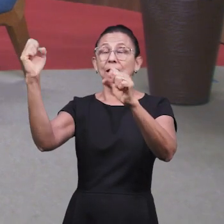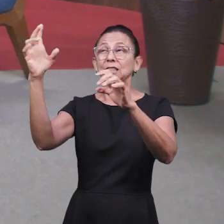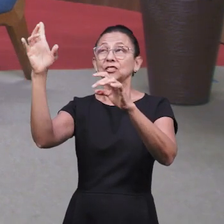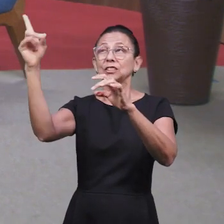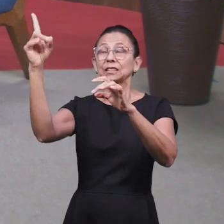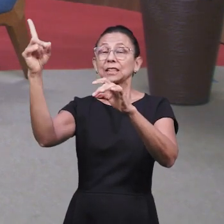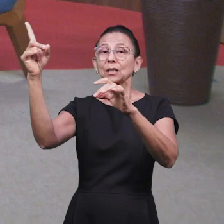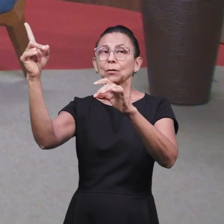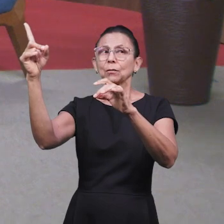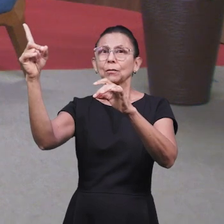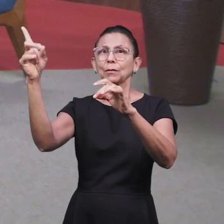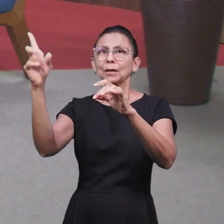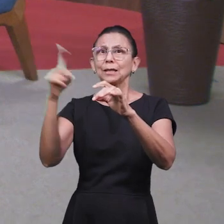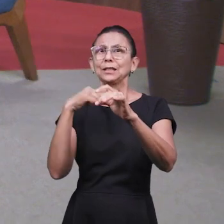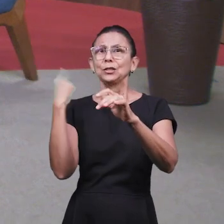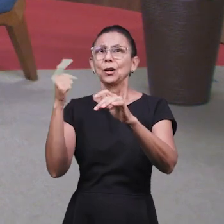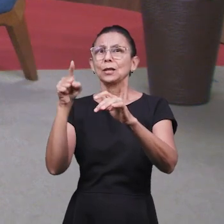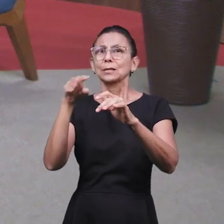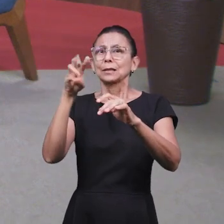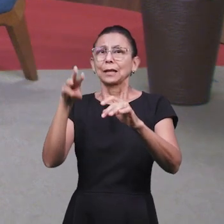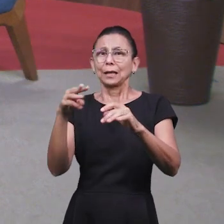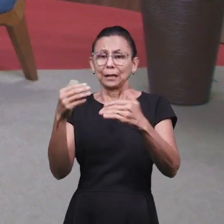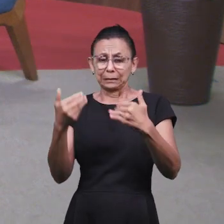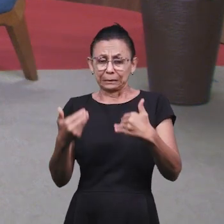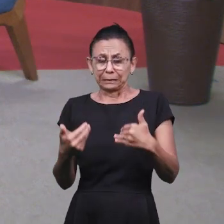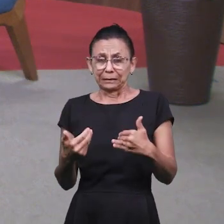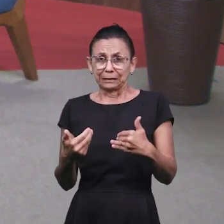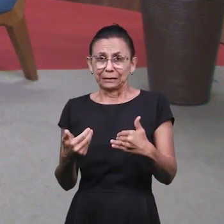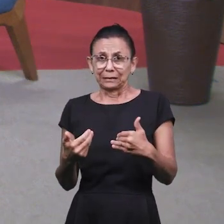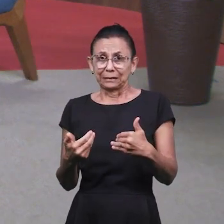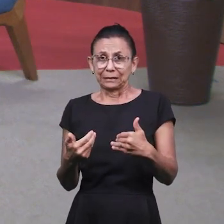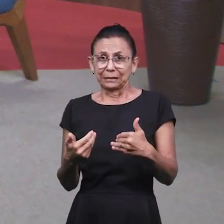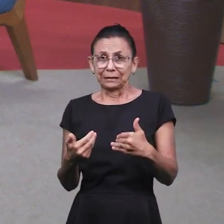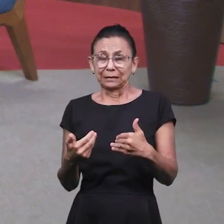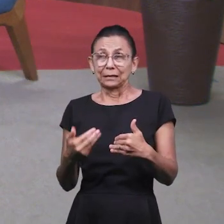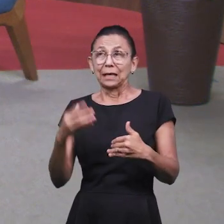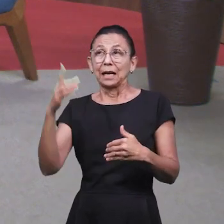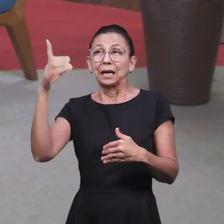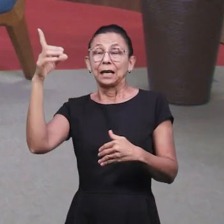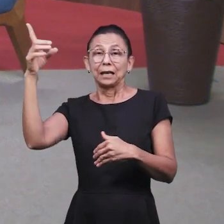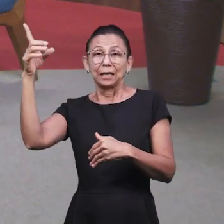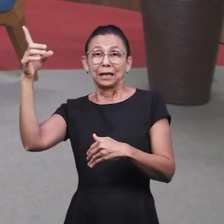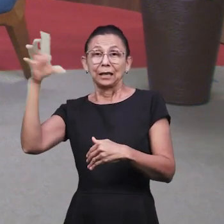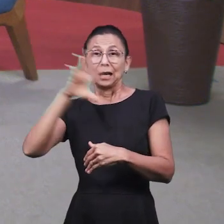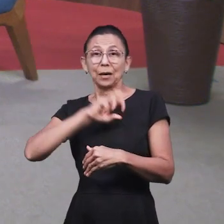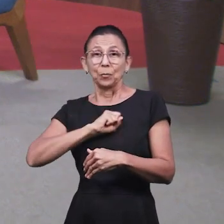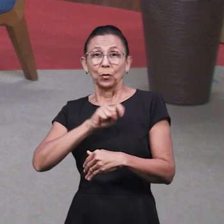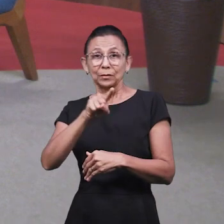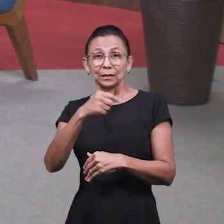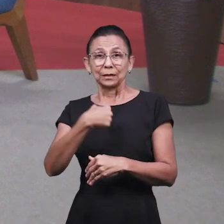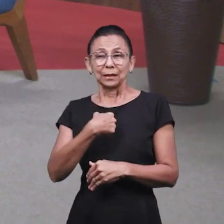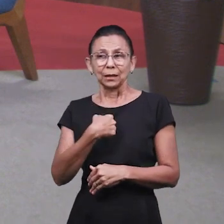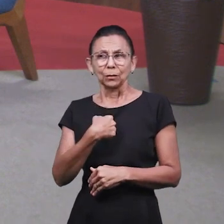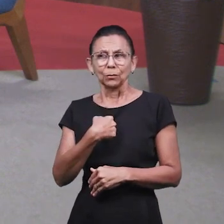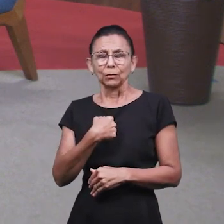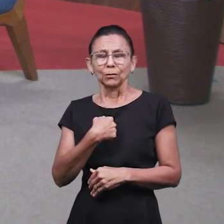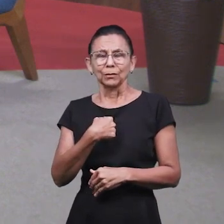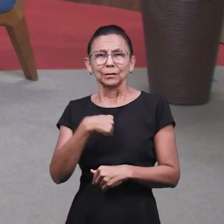de Deus e quem nós somos nesse contexto. Exatamente. E ele nos amou e nos escolheu.